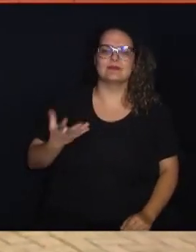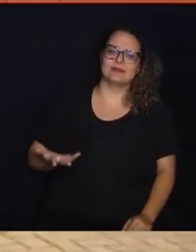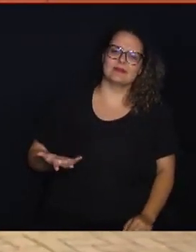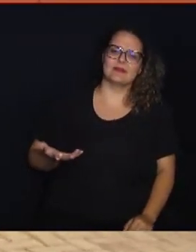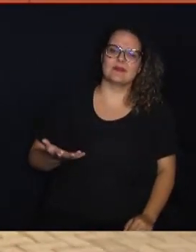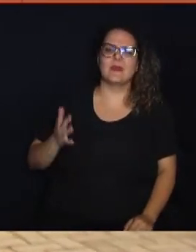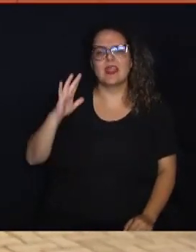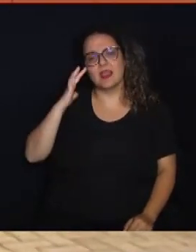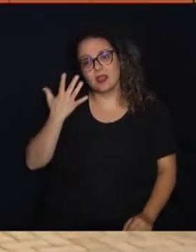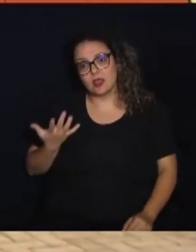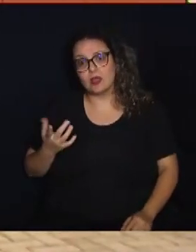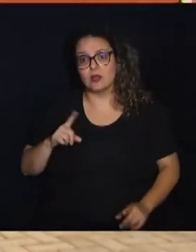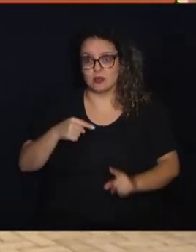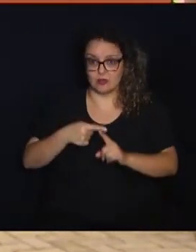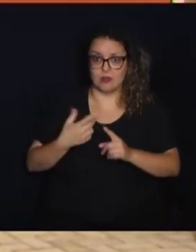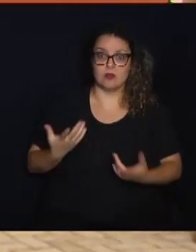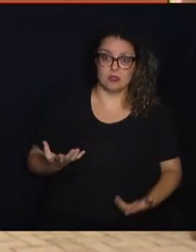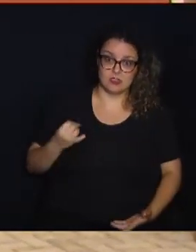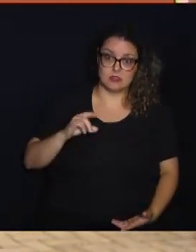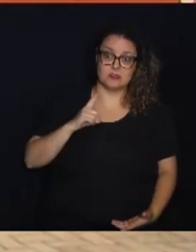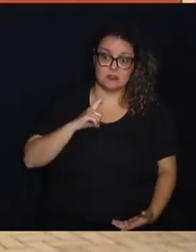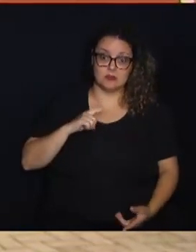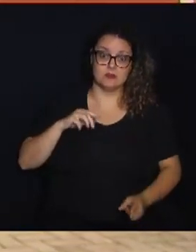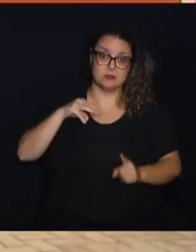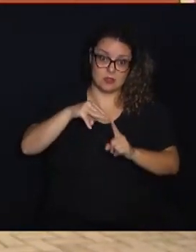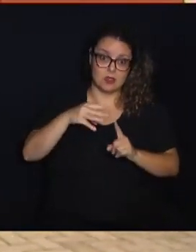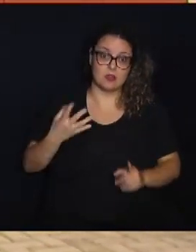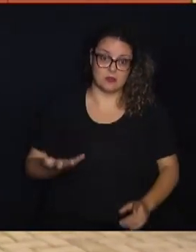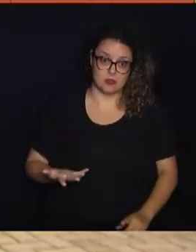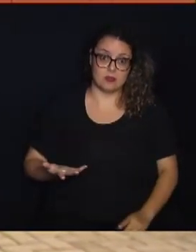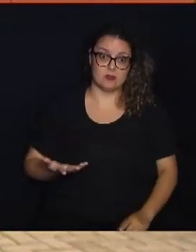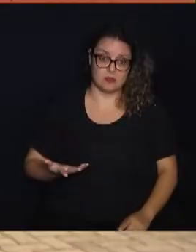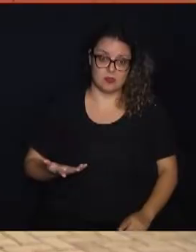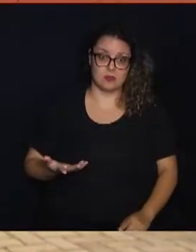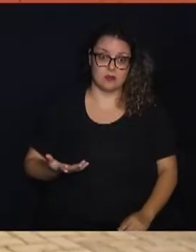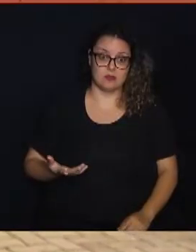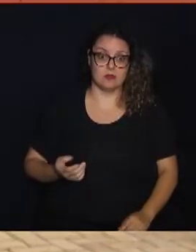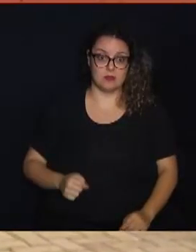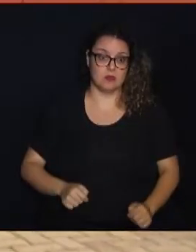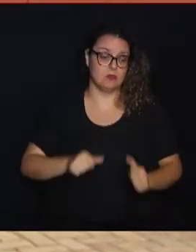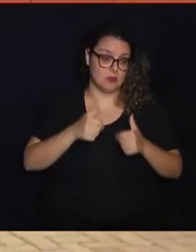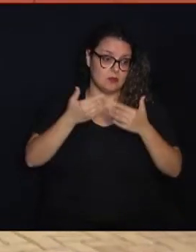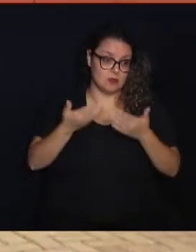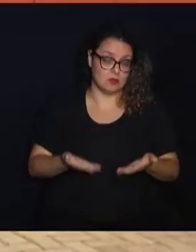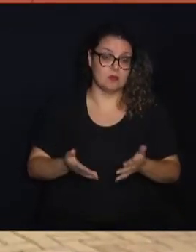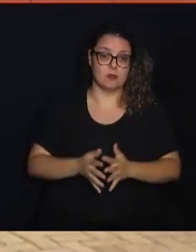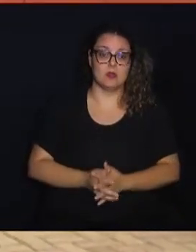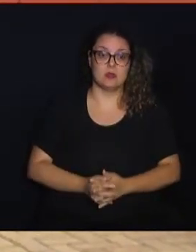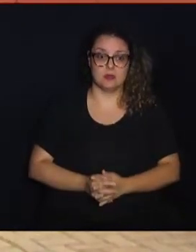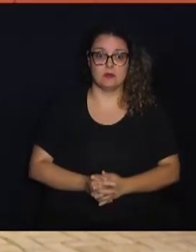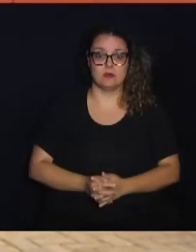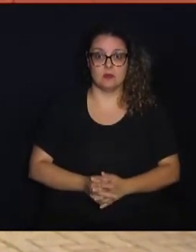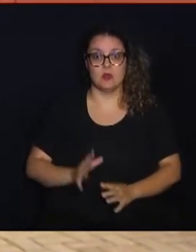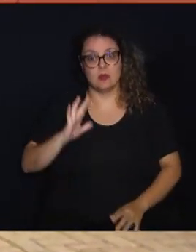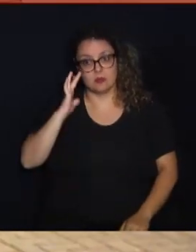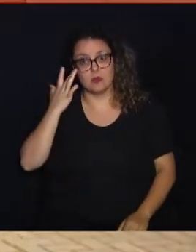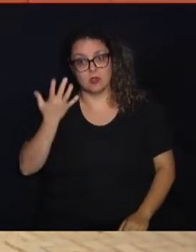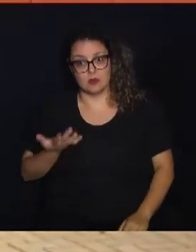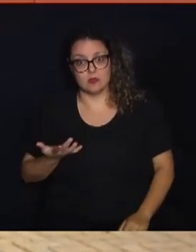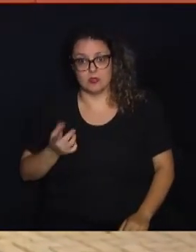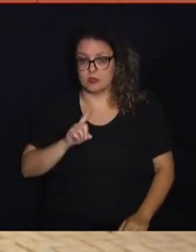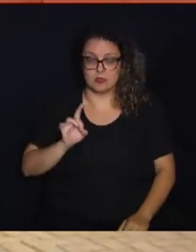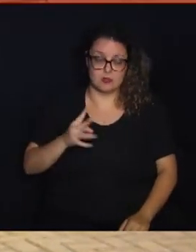que é sempre positivo se você tiver uma meta, né, que vai te favorecer, mas acho que tem que ser não